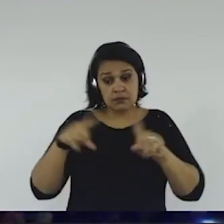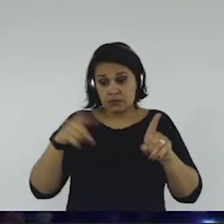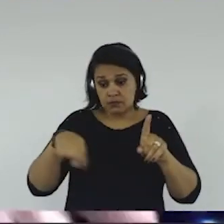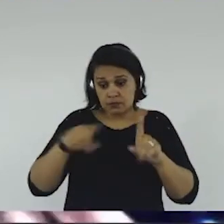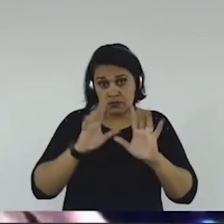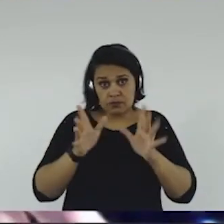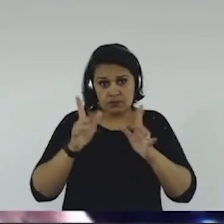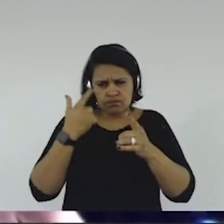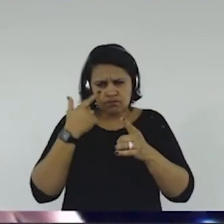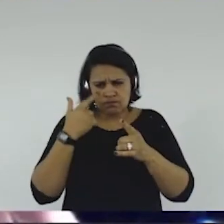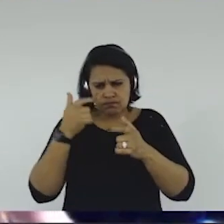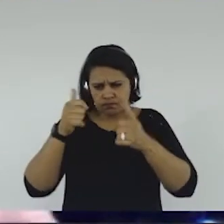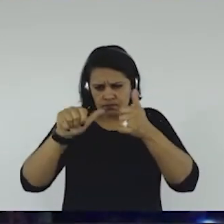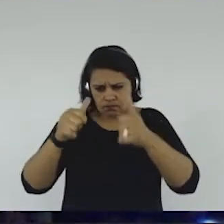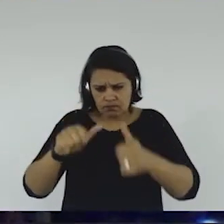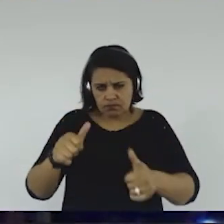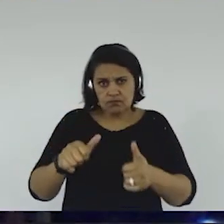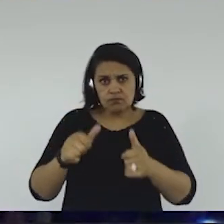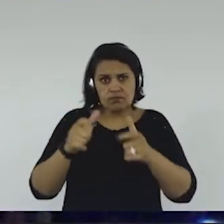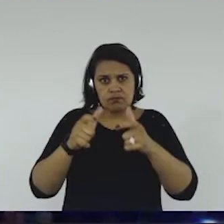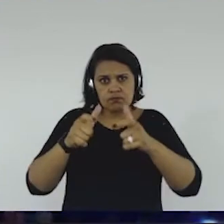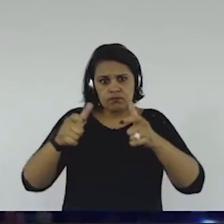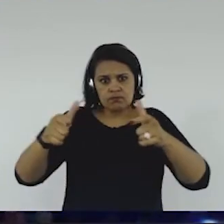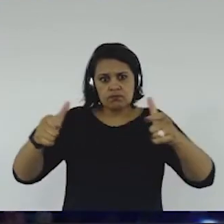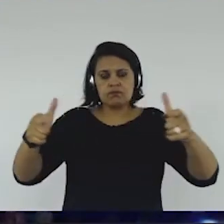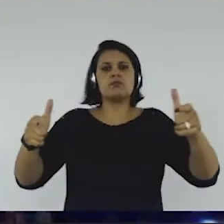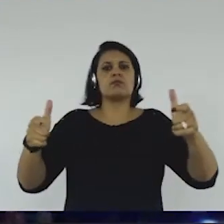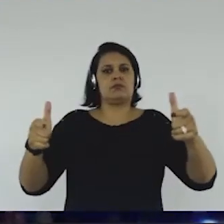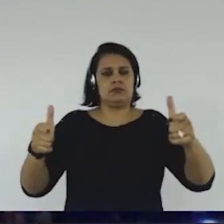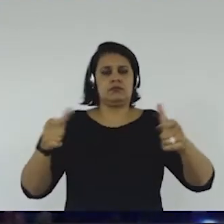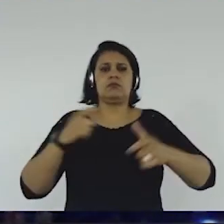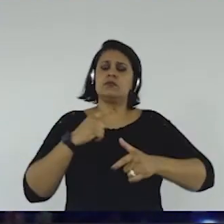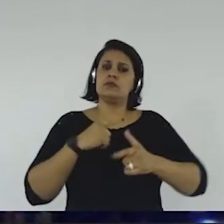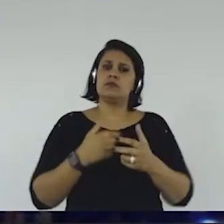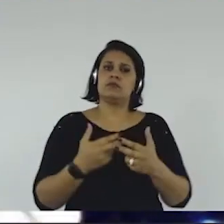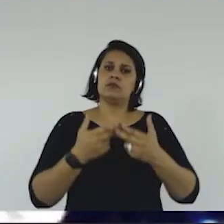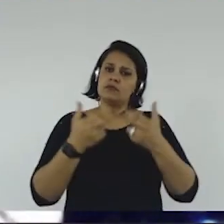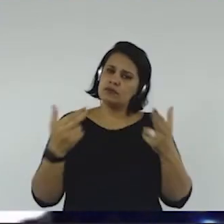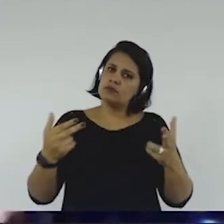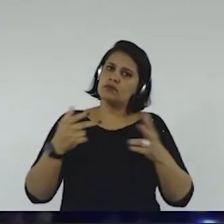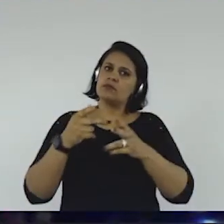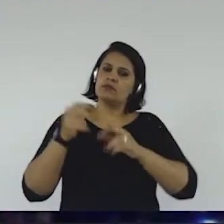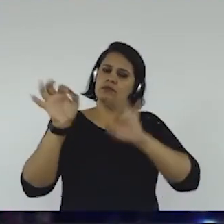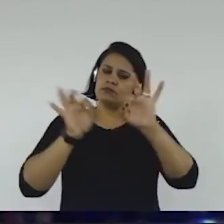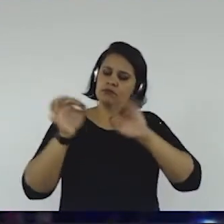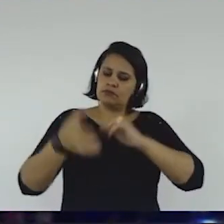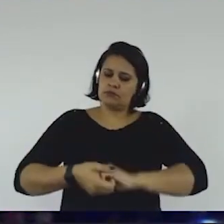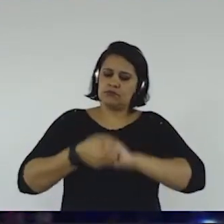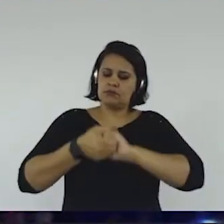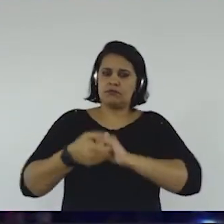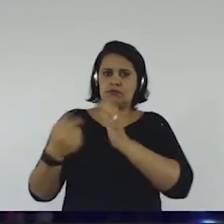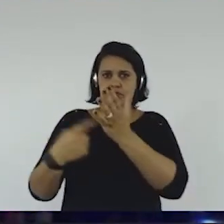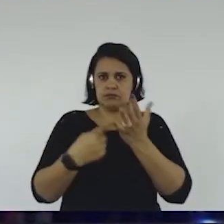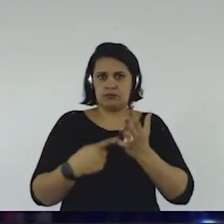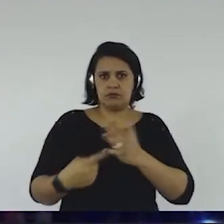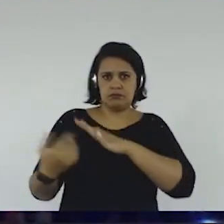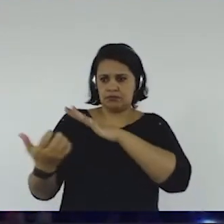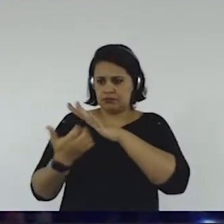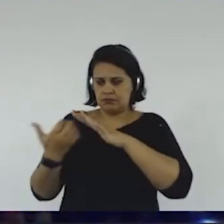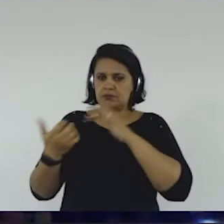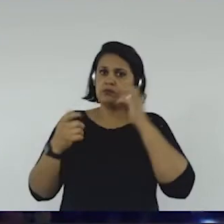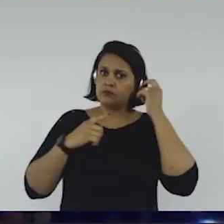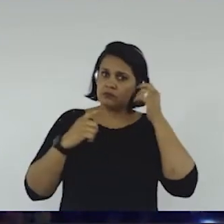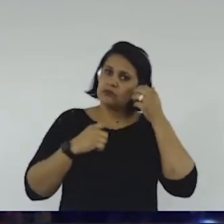arbitragens no Brasil, um movimento crescente de procedimentos de mediação. A mediação empresarial, que é